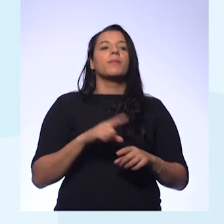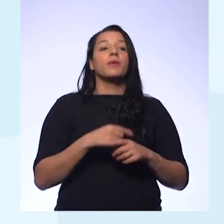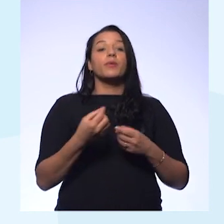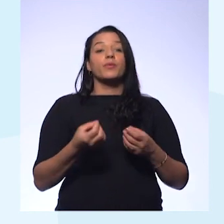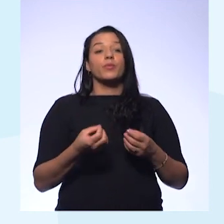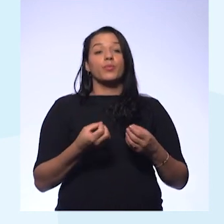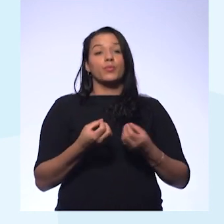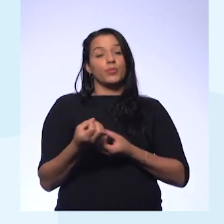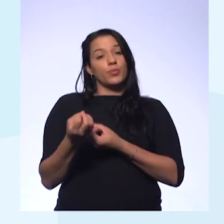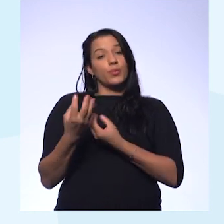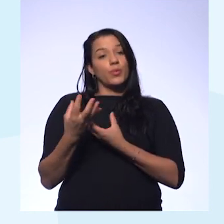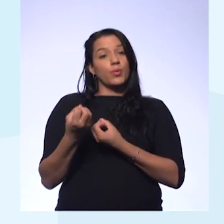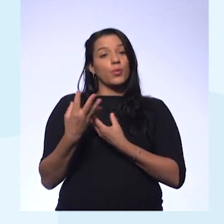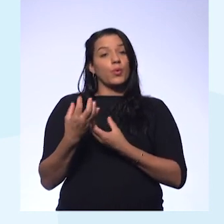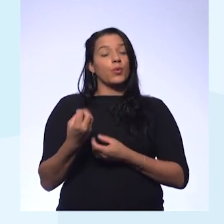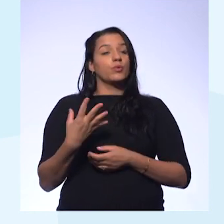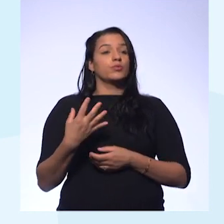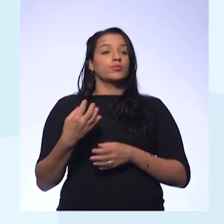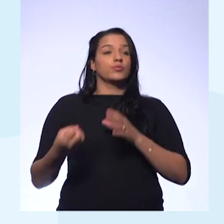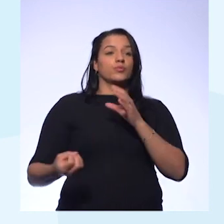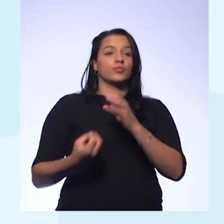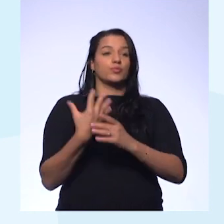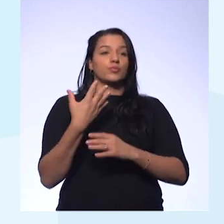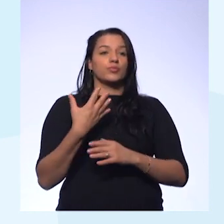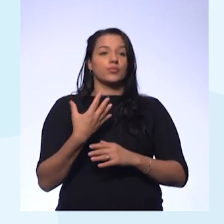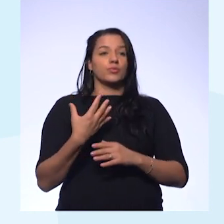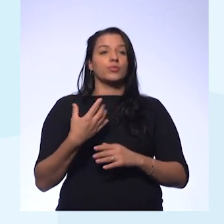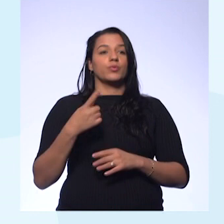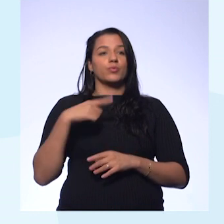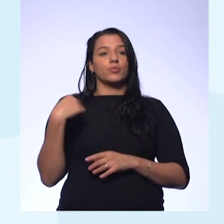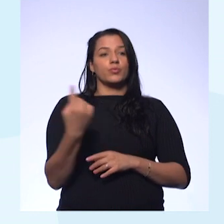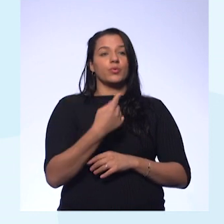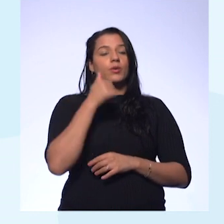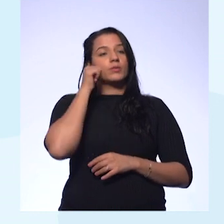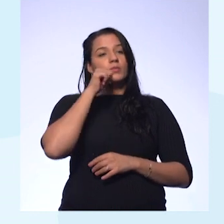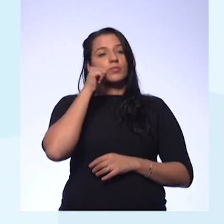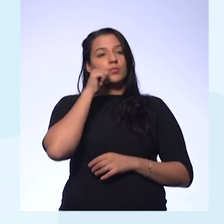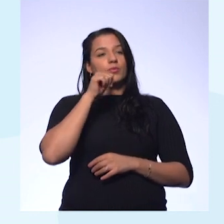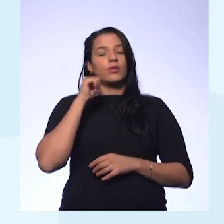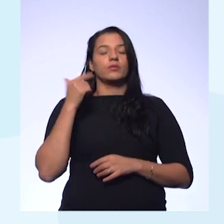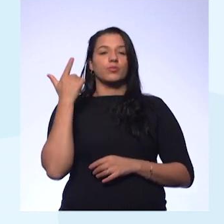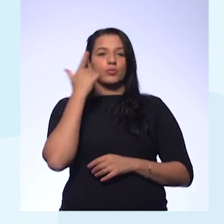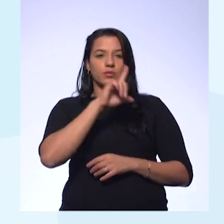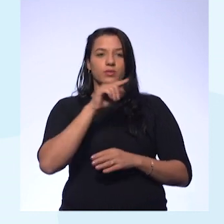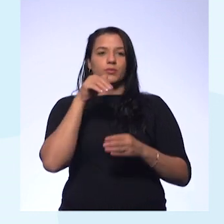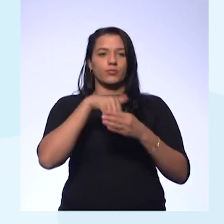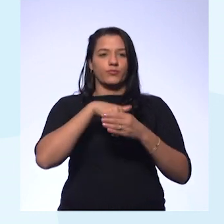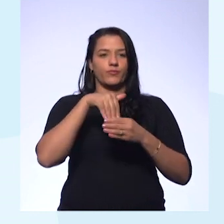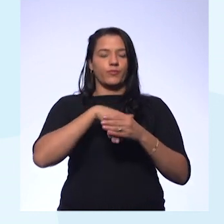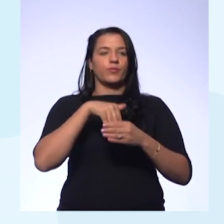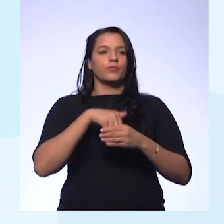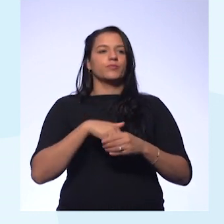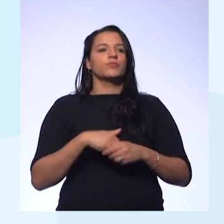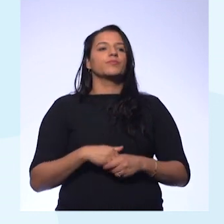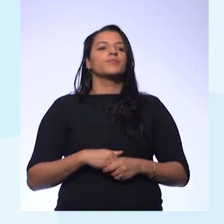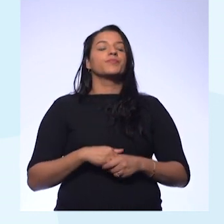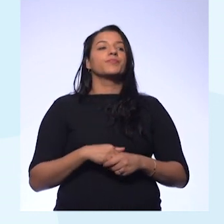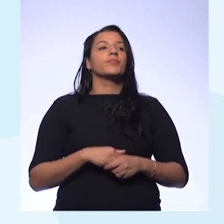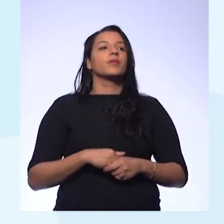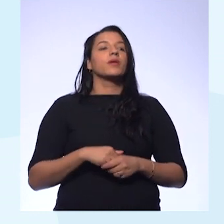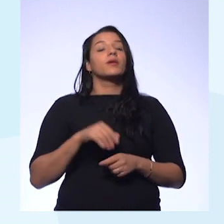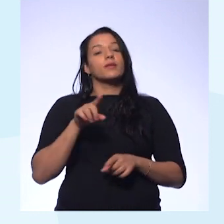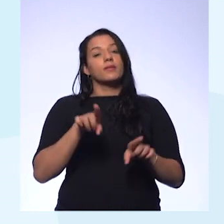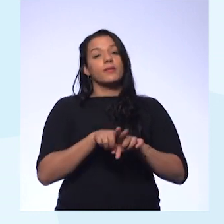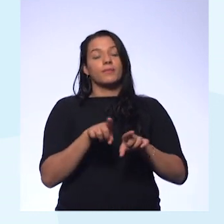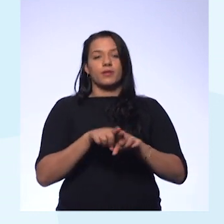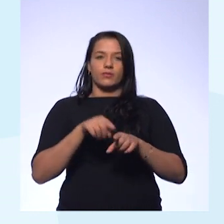foi implementado, e é aí, 1932, que nós, mulheres, conquistamos o direito ao voto. Tá? O voto passou a ser